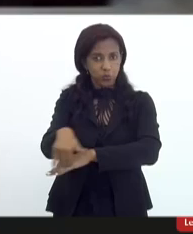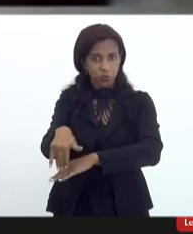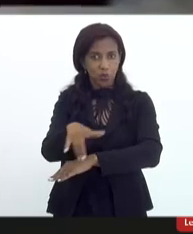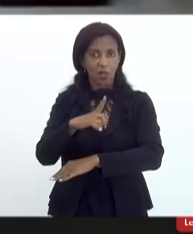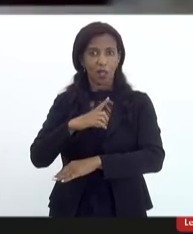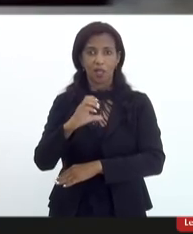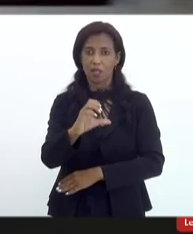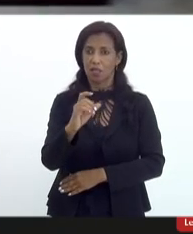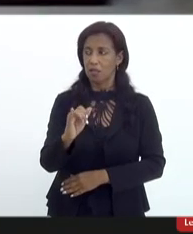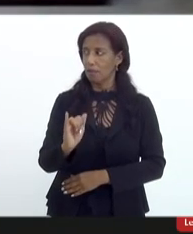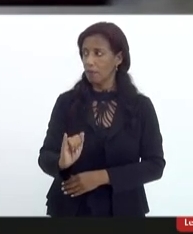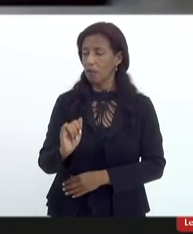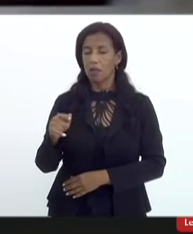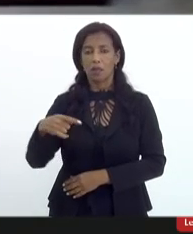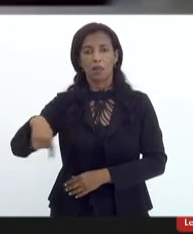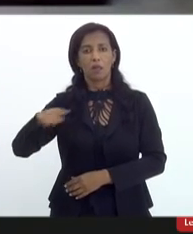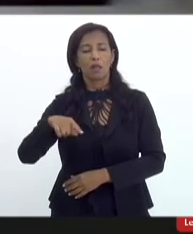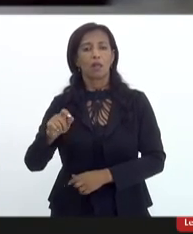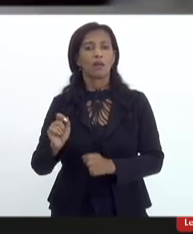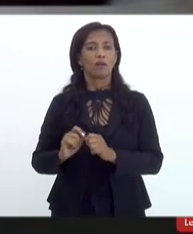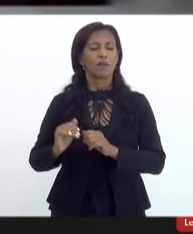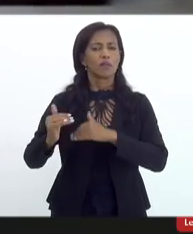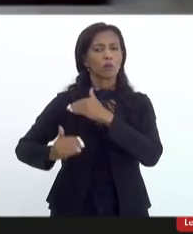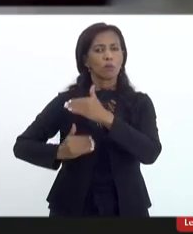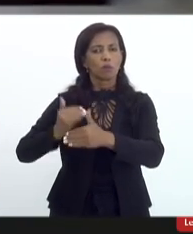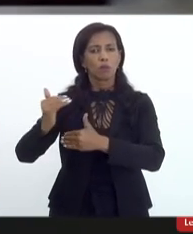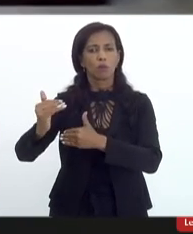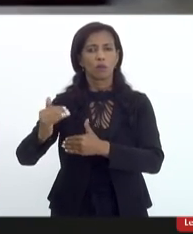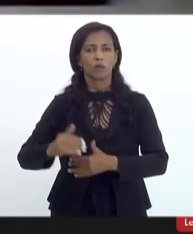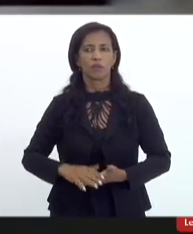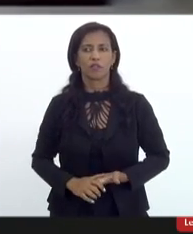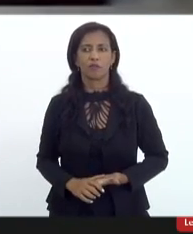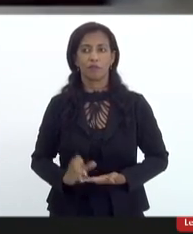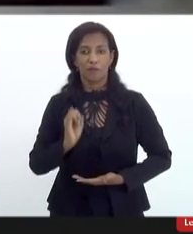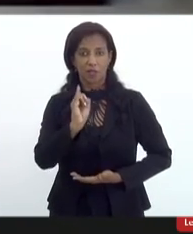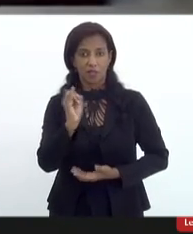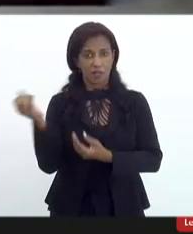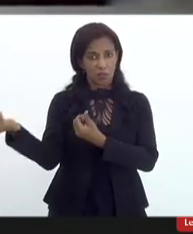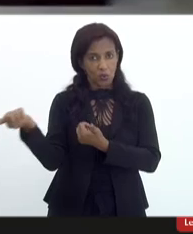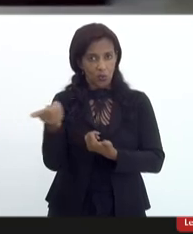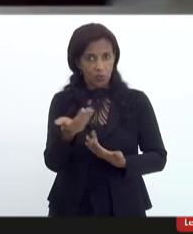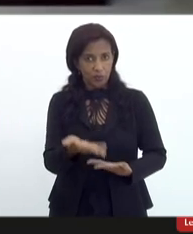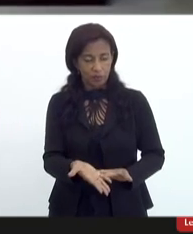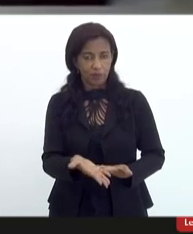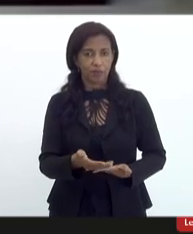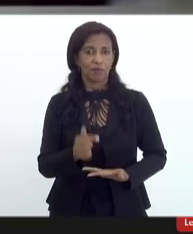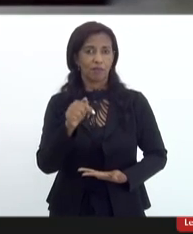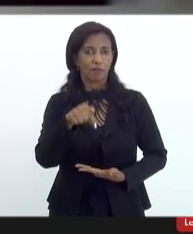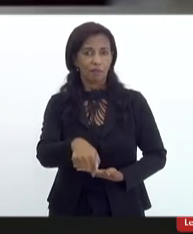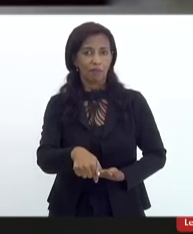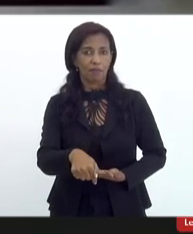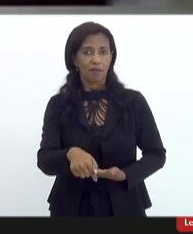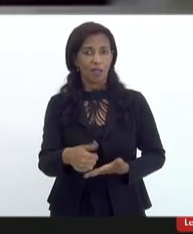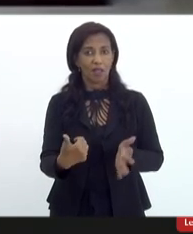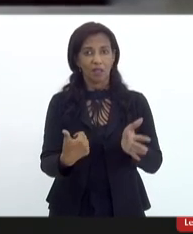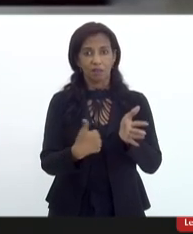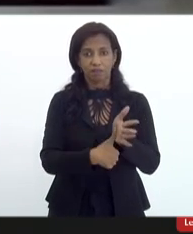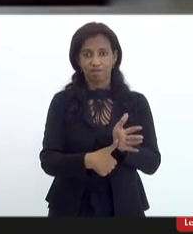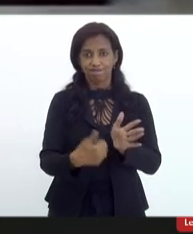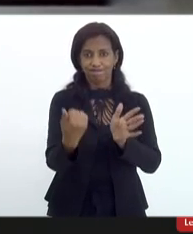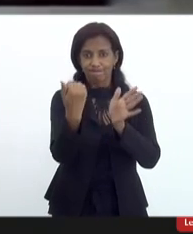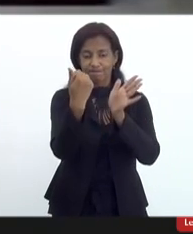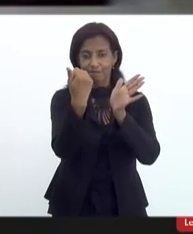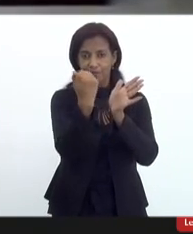Essa CPI fará um grande avanço se trouxer essas identidades